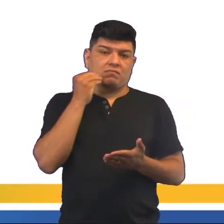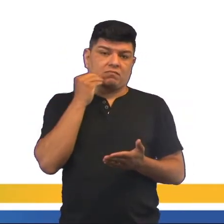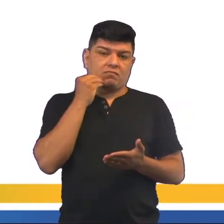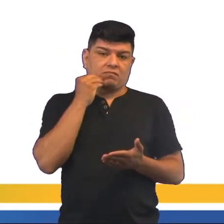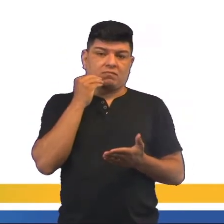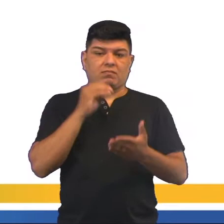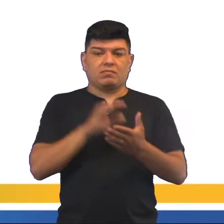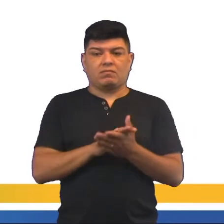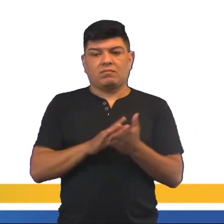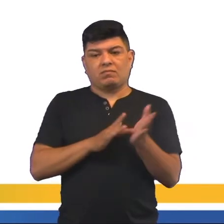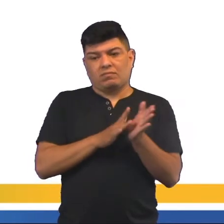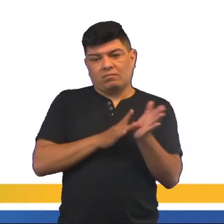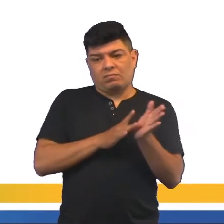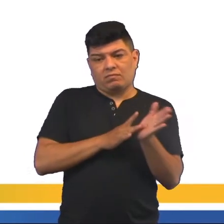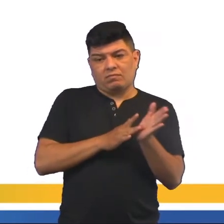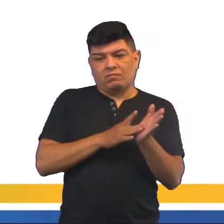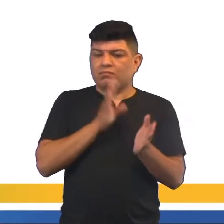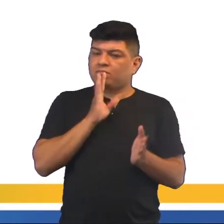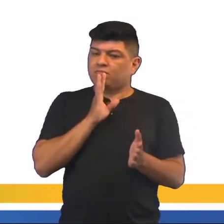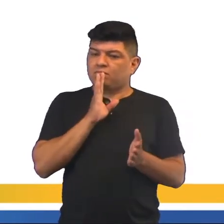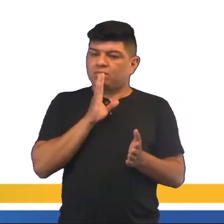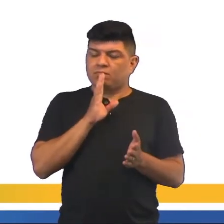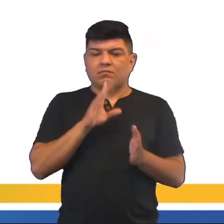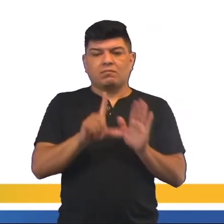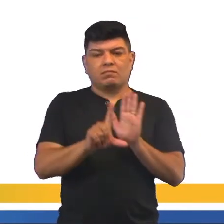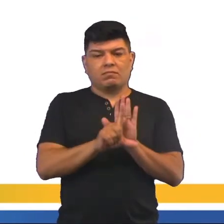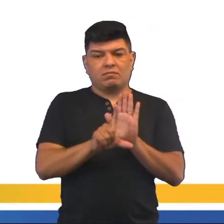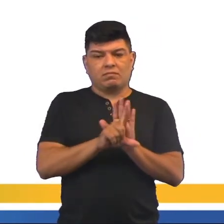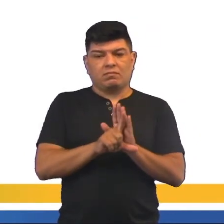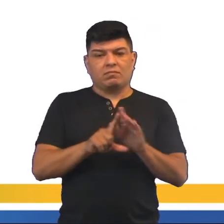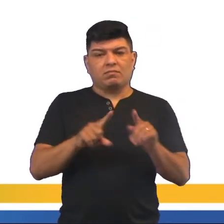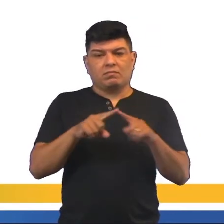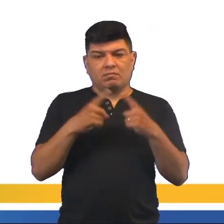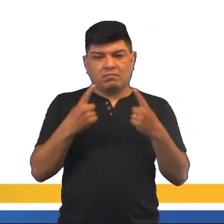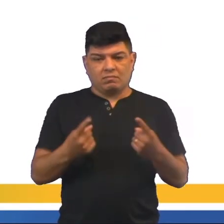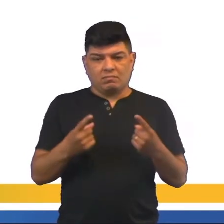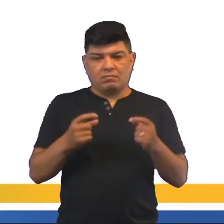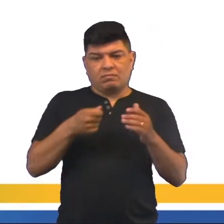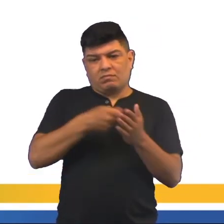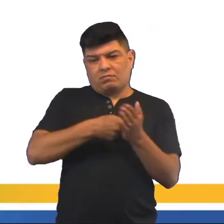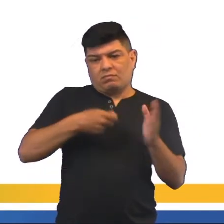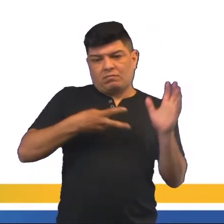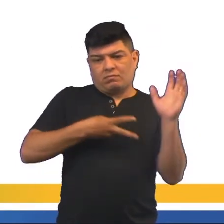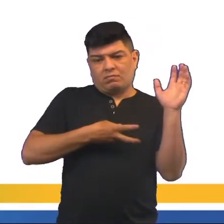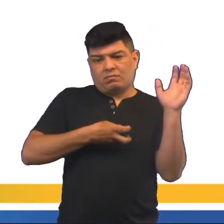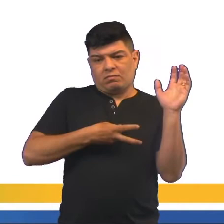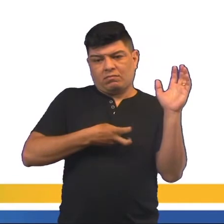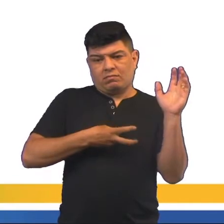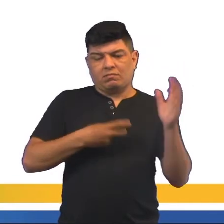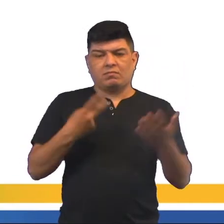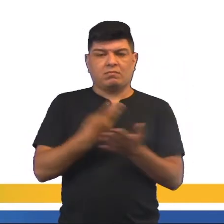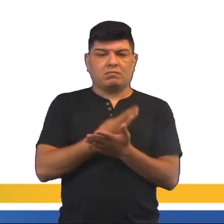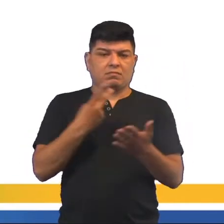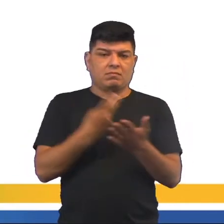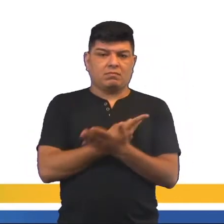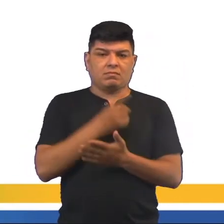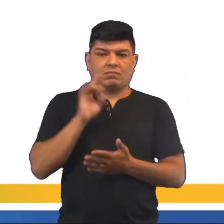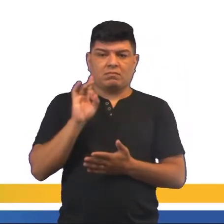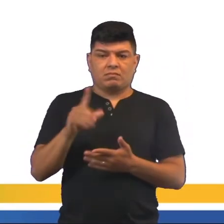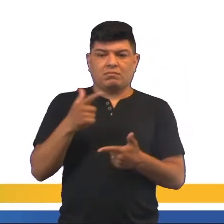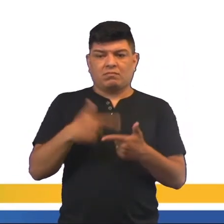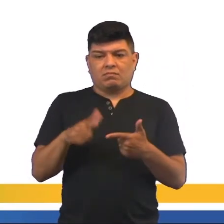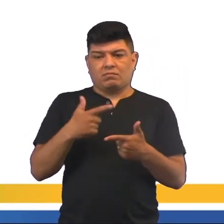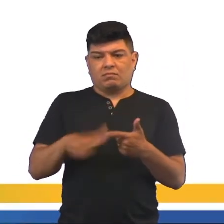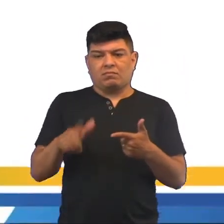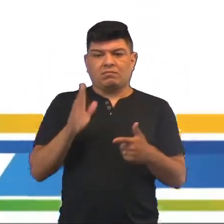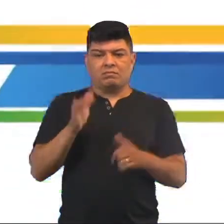né, fingir que não conhecem dessas leis e acabam aí fazendo explorações predatórias, que só causam danos,